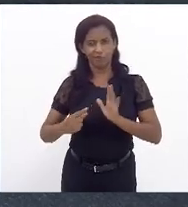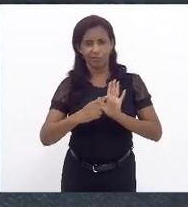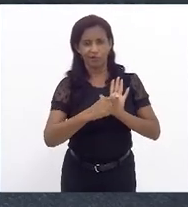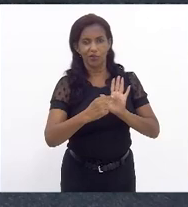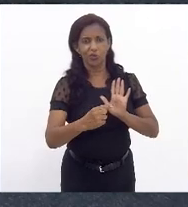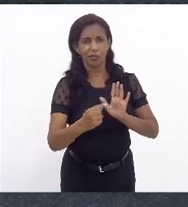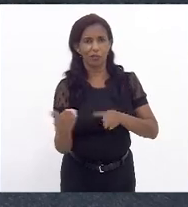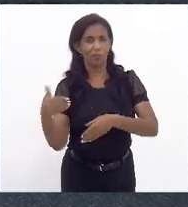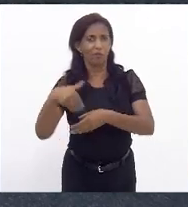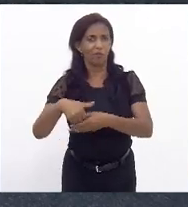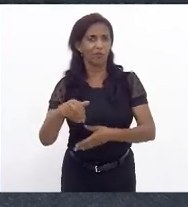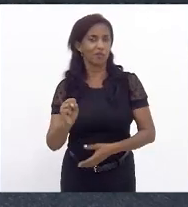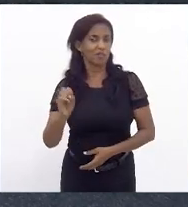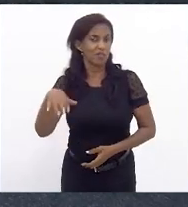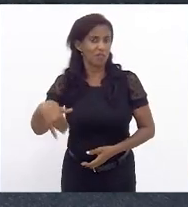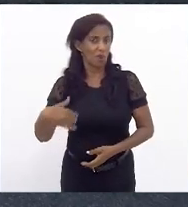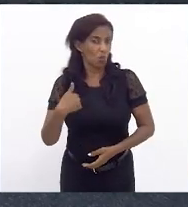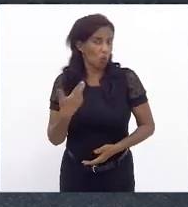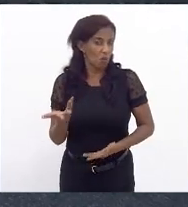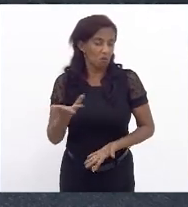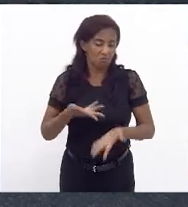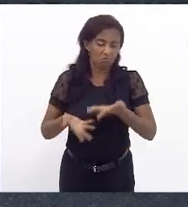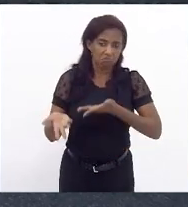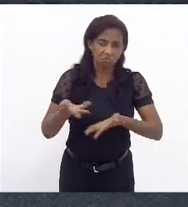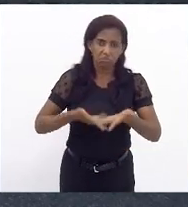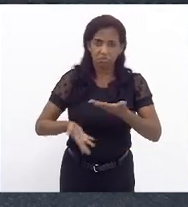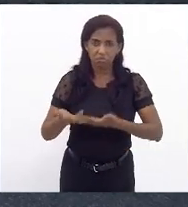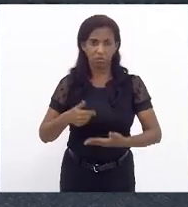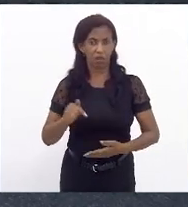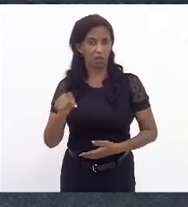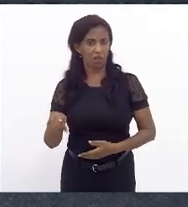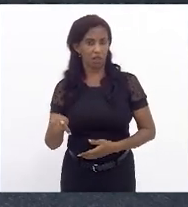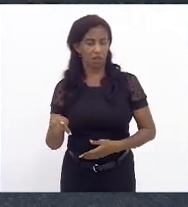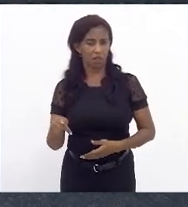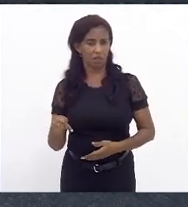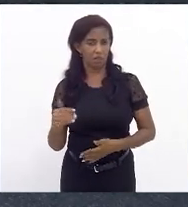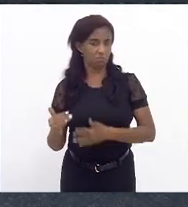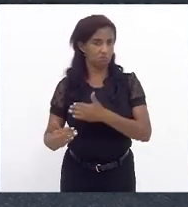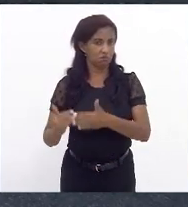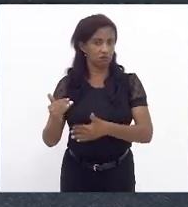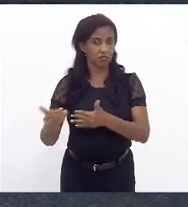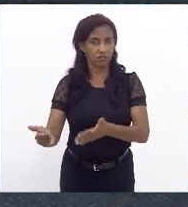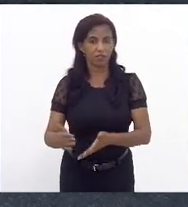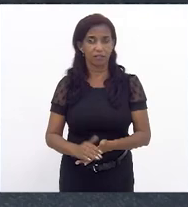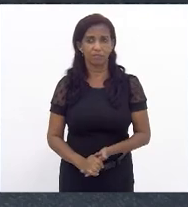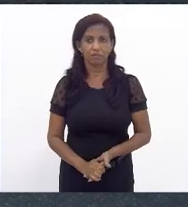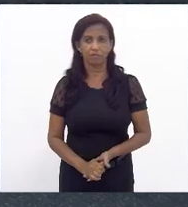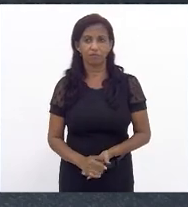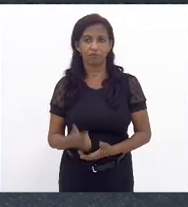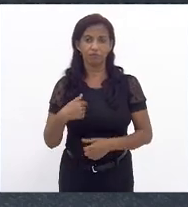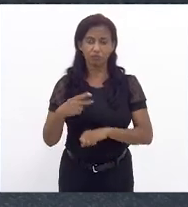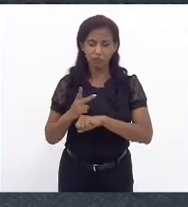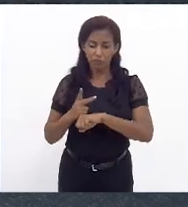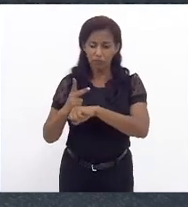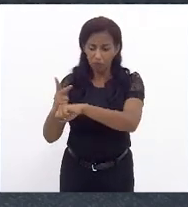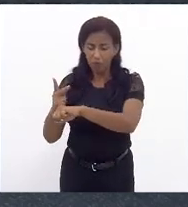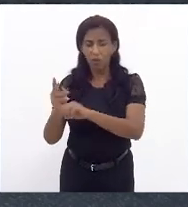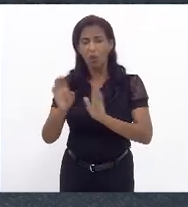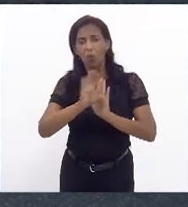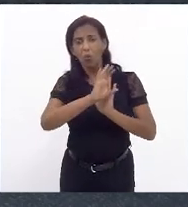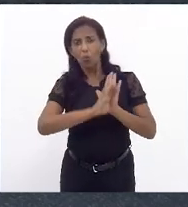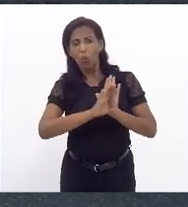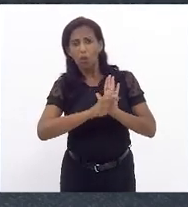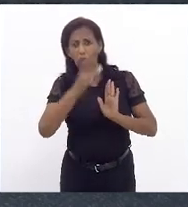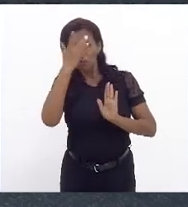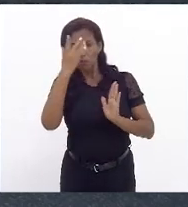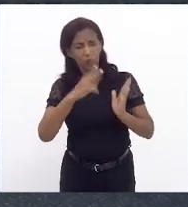votar sim. Como eu não participei desse processo, eu fui buscar o currículo da pessoa